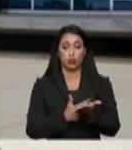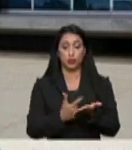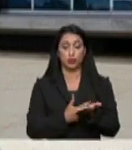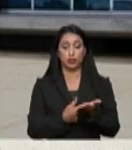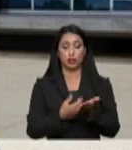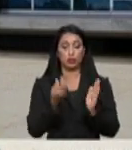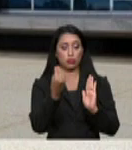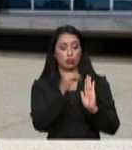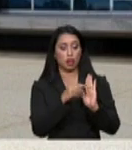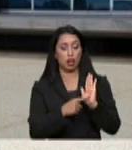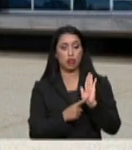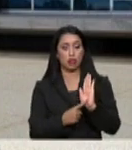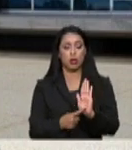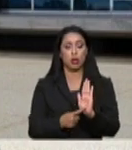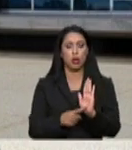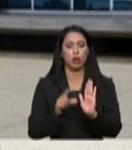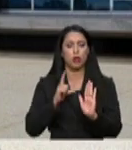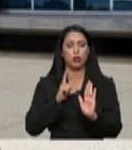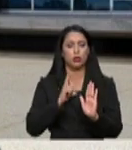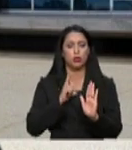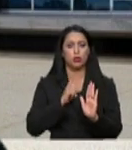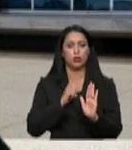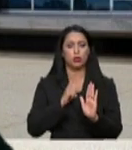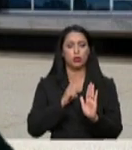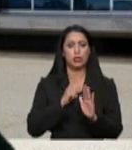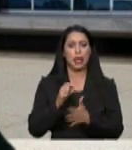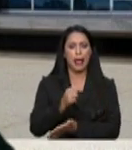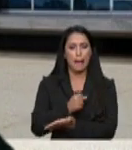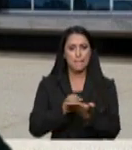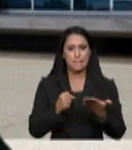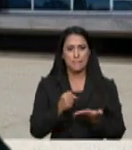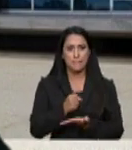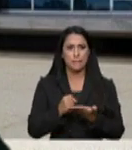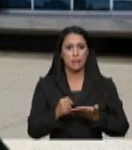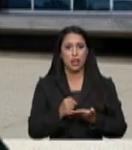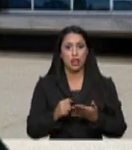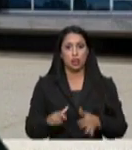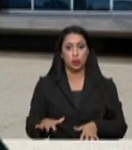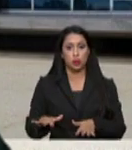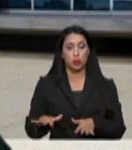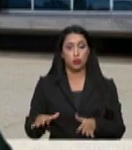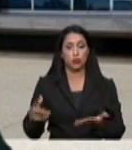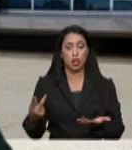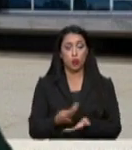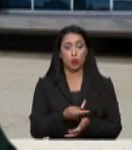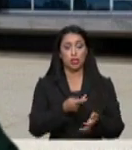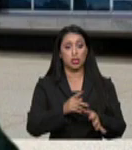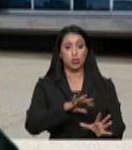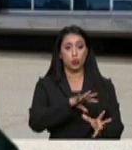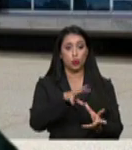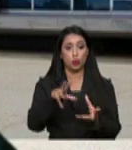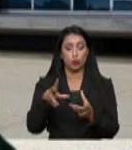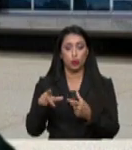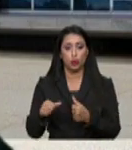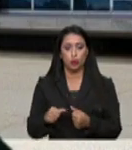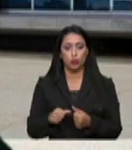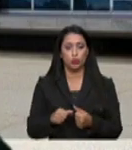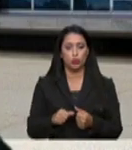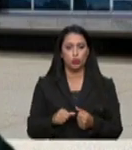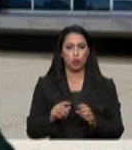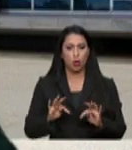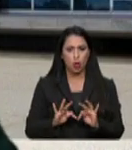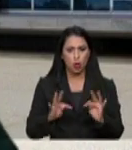trouxe as raízes de um movimento mundial de retomada do totalitarismo